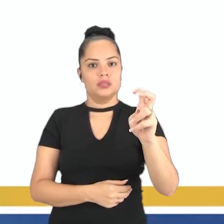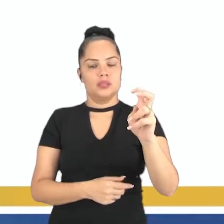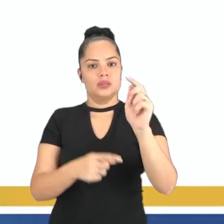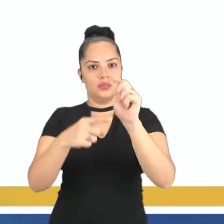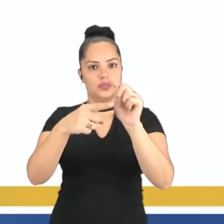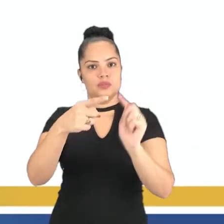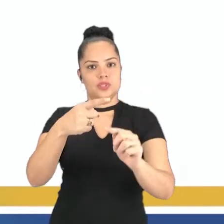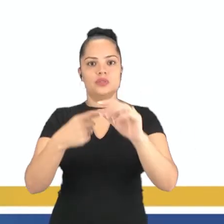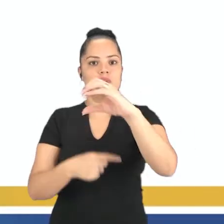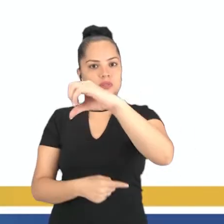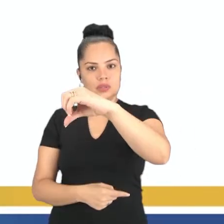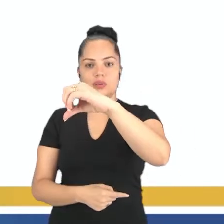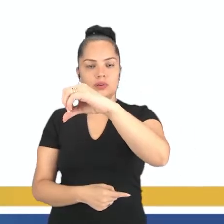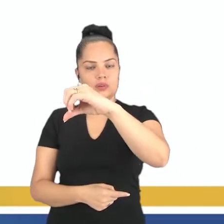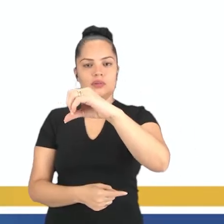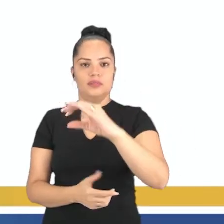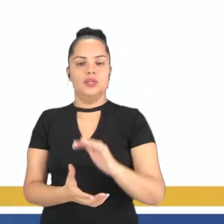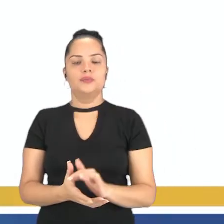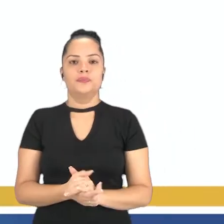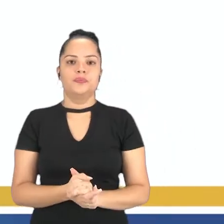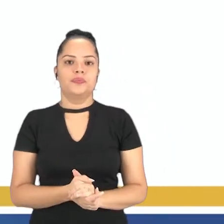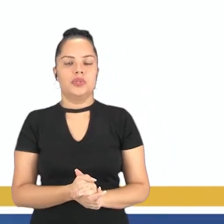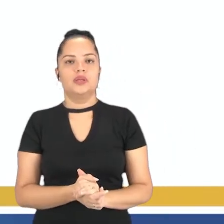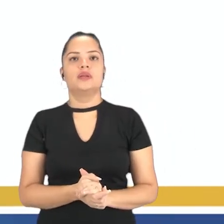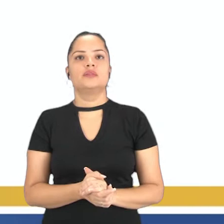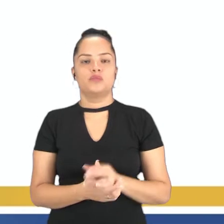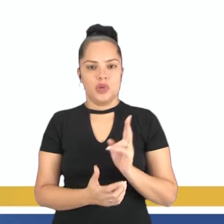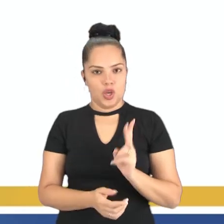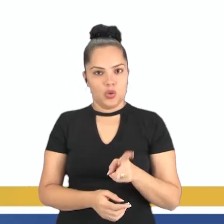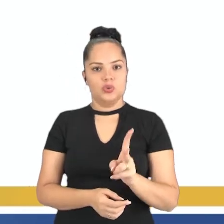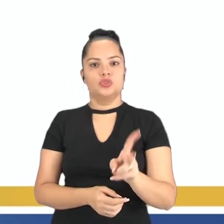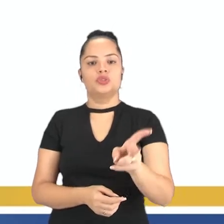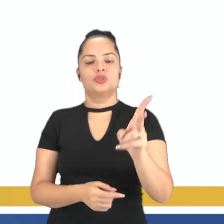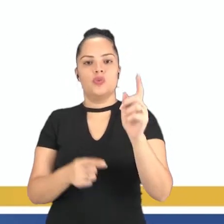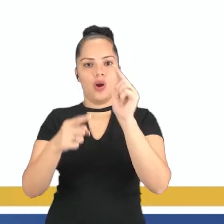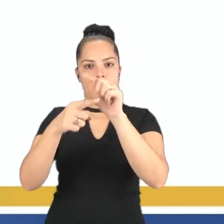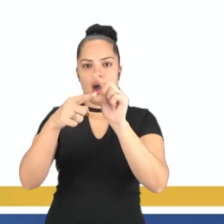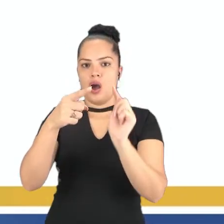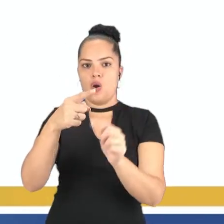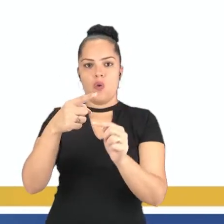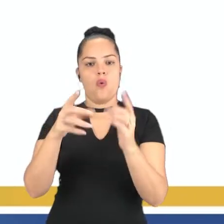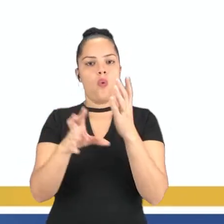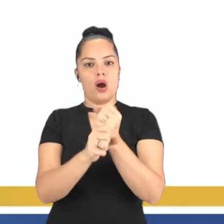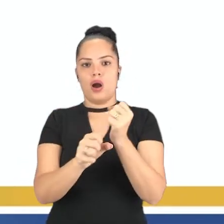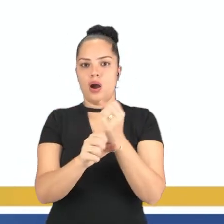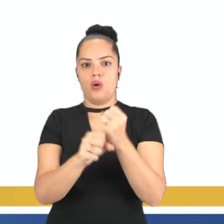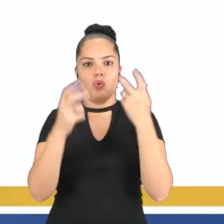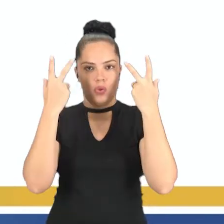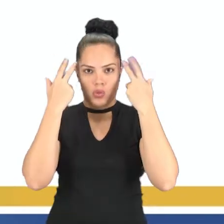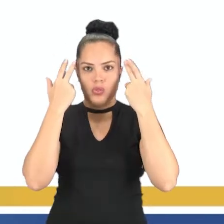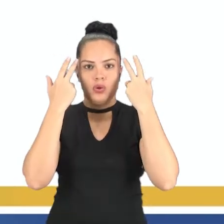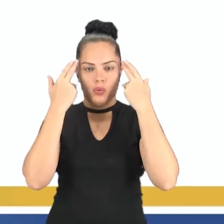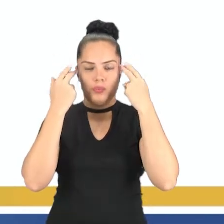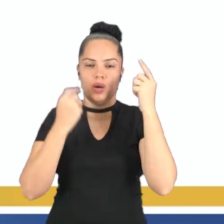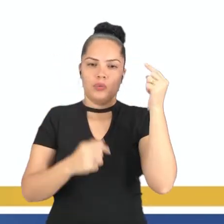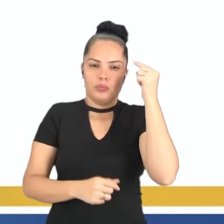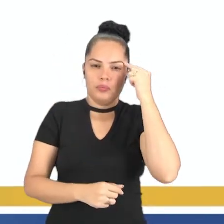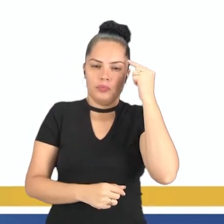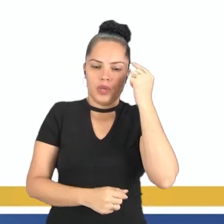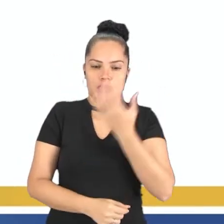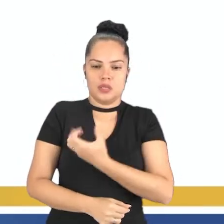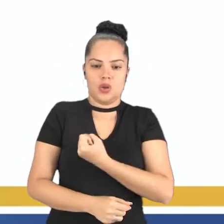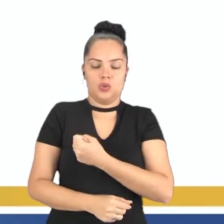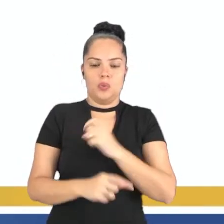para 9. E aí é o processo que você conhece. Então, você vai pensar em um número que multiplicado